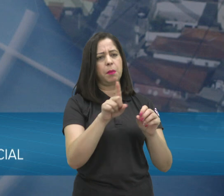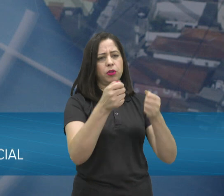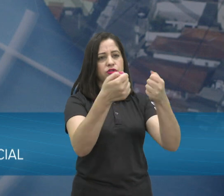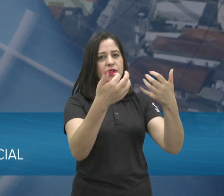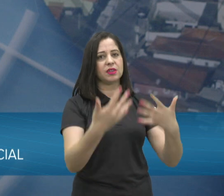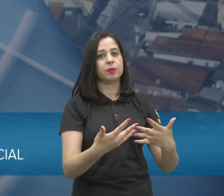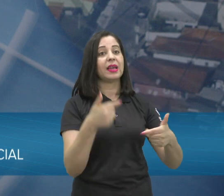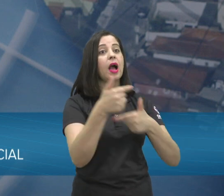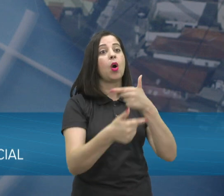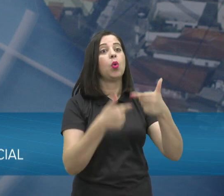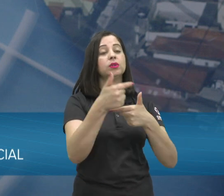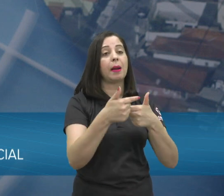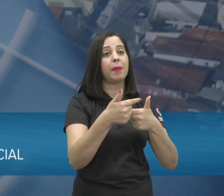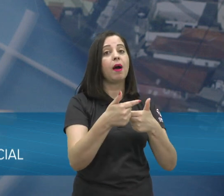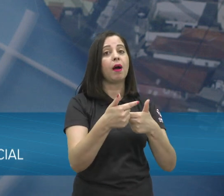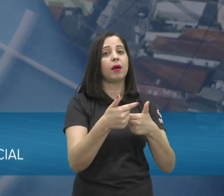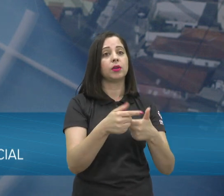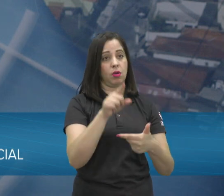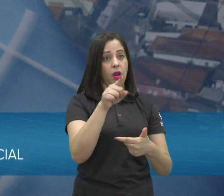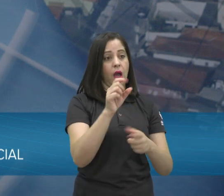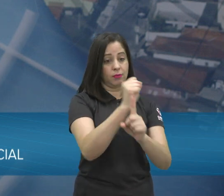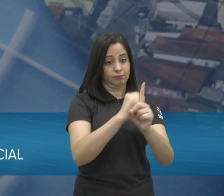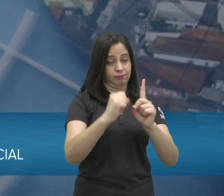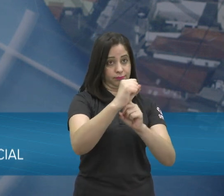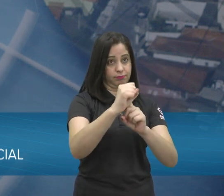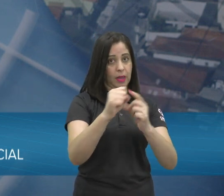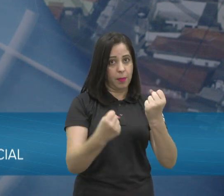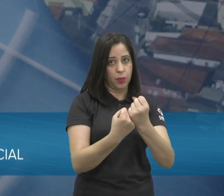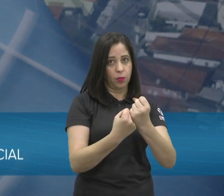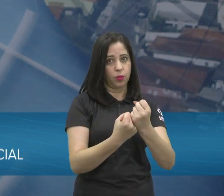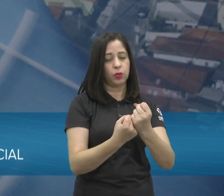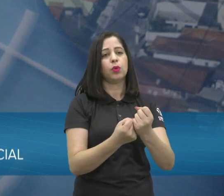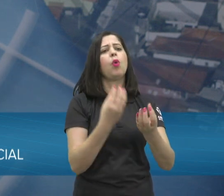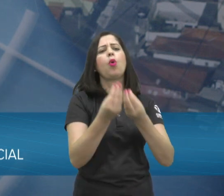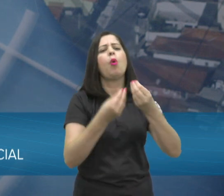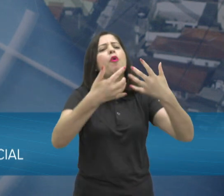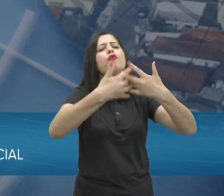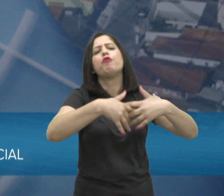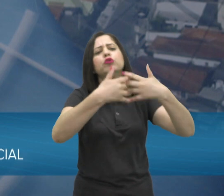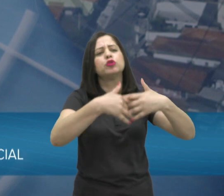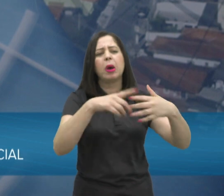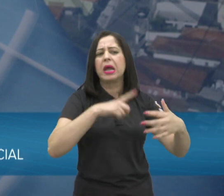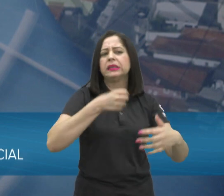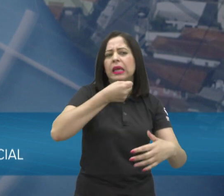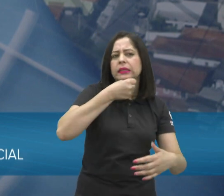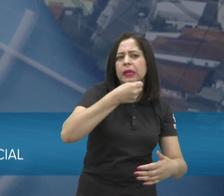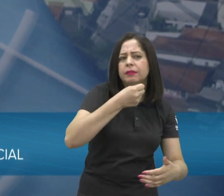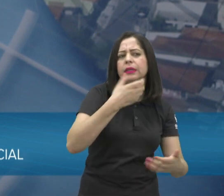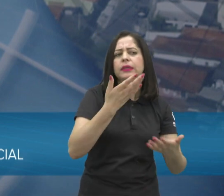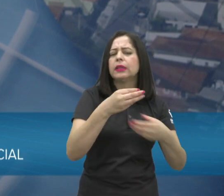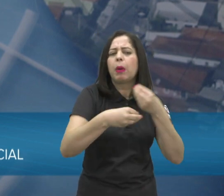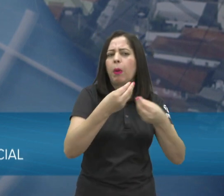o trabalho de vocês, né, da assistência social. Vocês fazem ali uma triagem, tem uma entrevista para tentar entender a